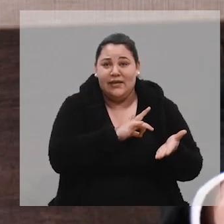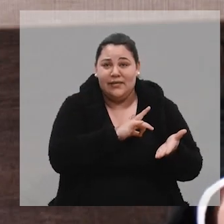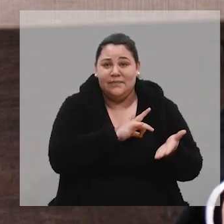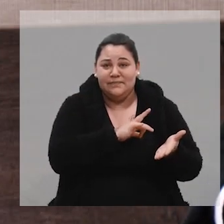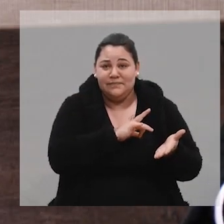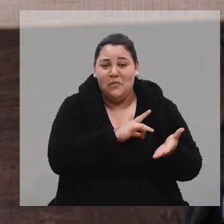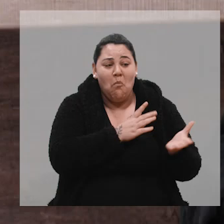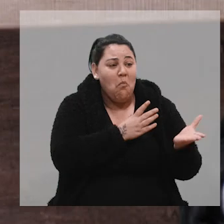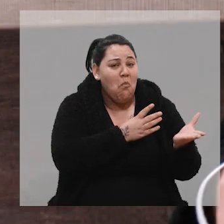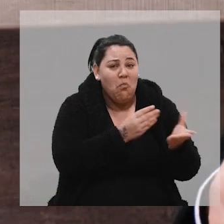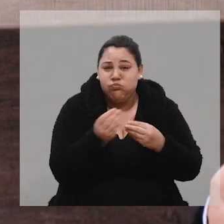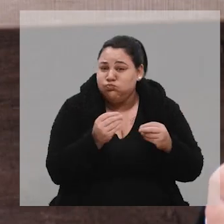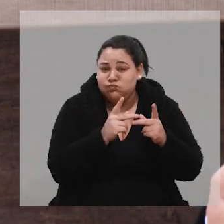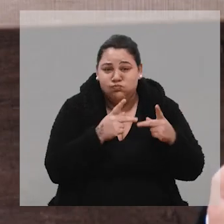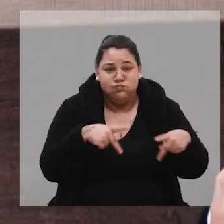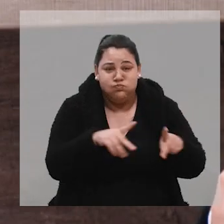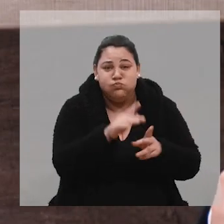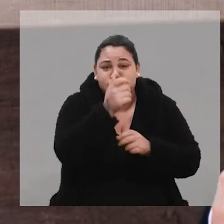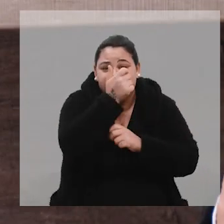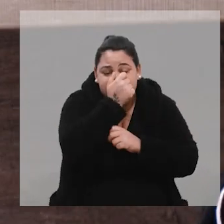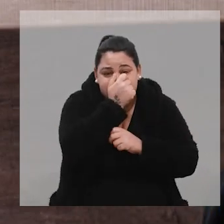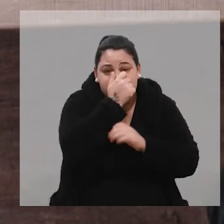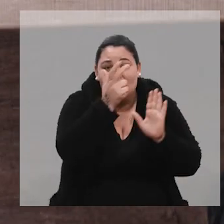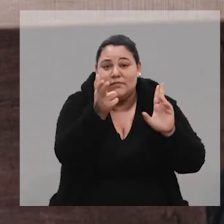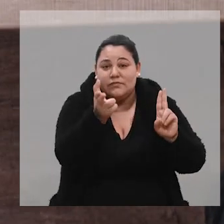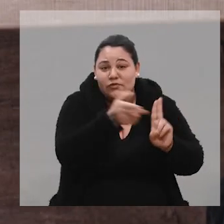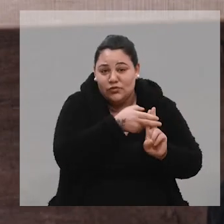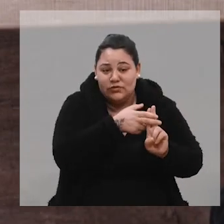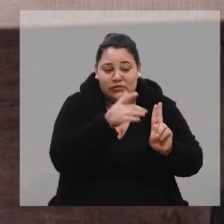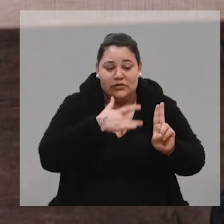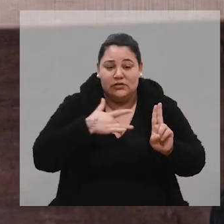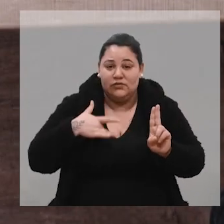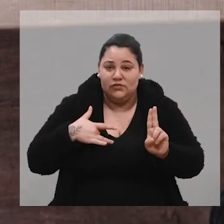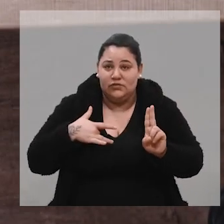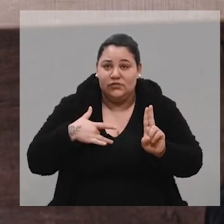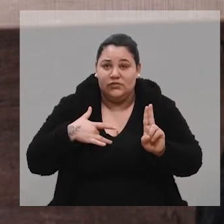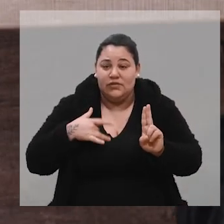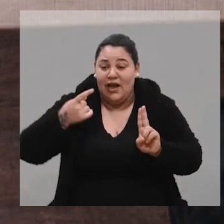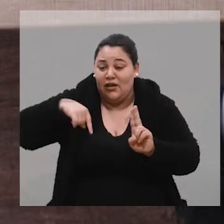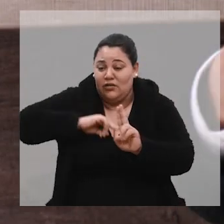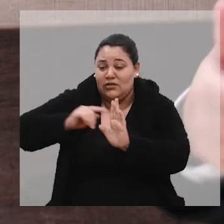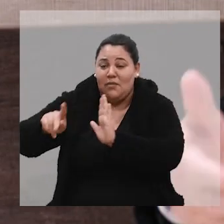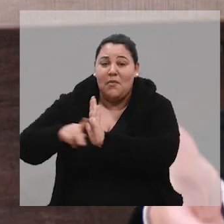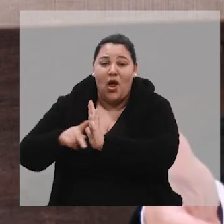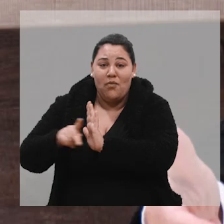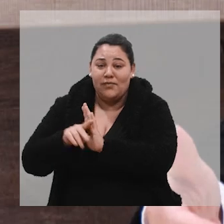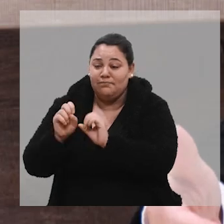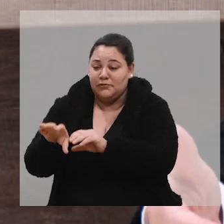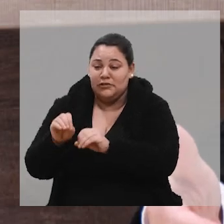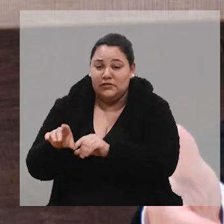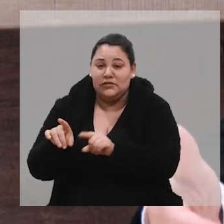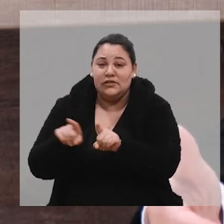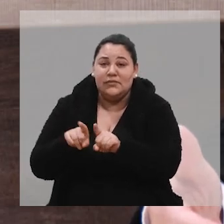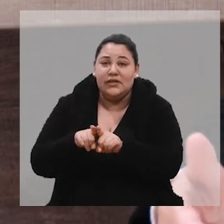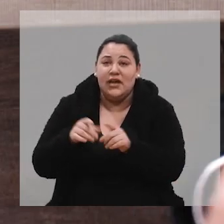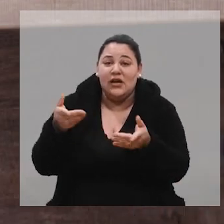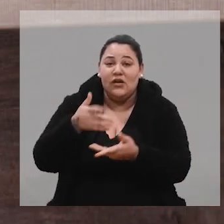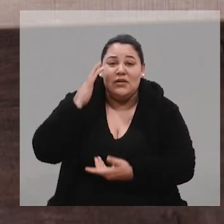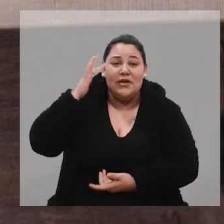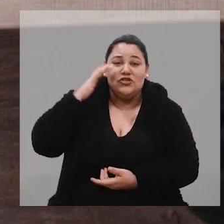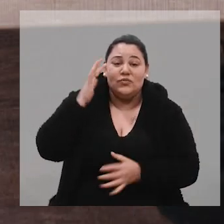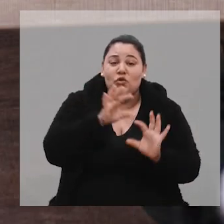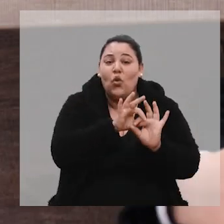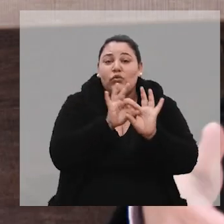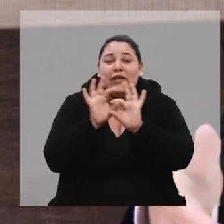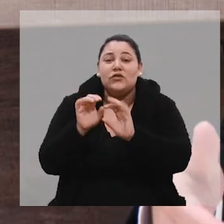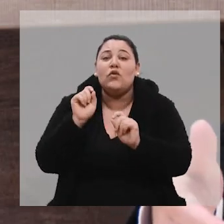um histórico estrangulado no que se refere ao SUS, à nossa saúde, à nossa própria educação. Imaginamos